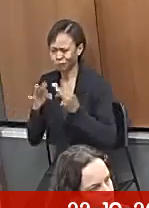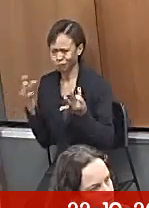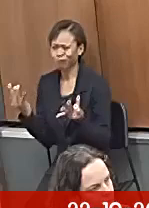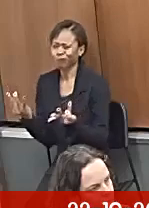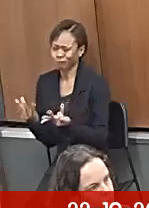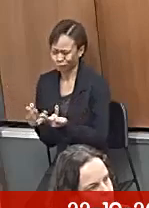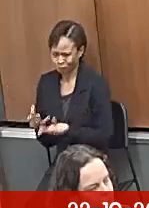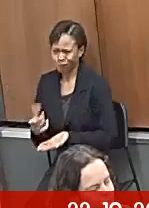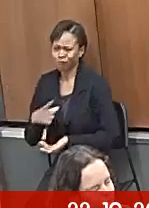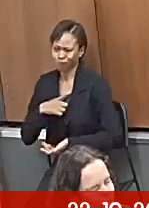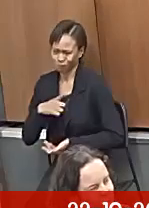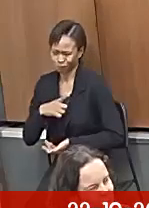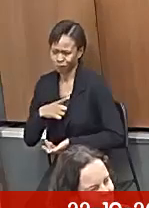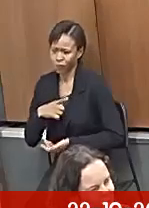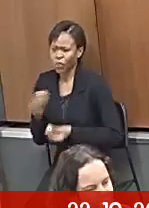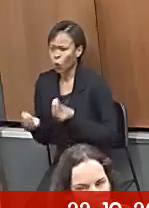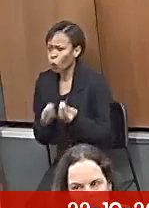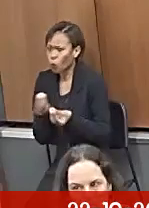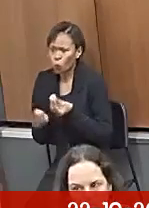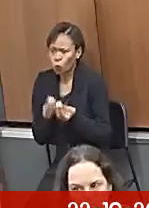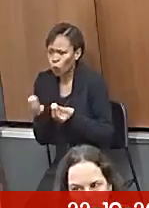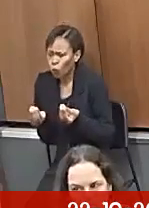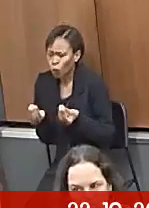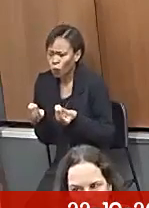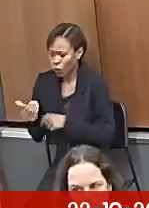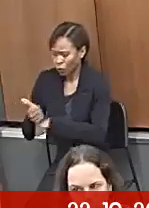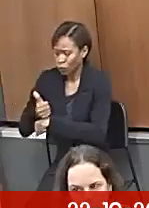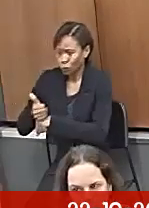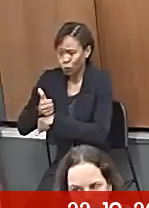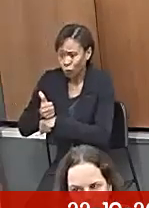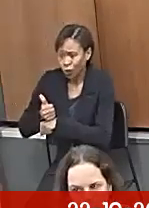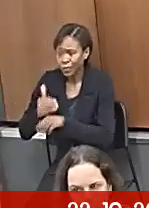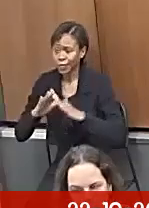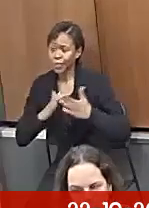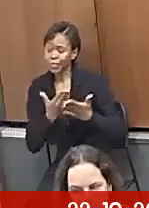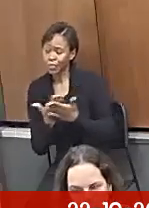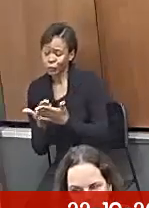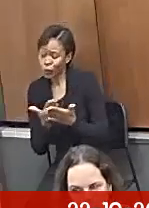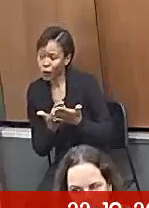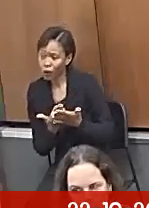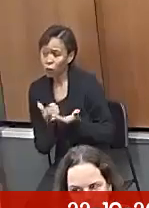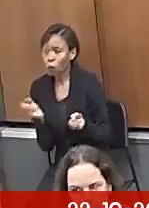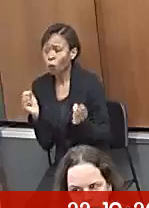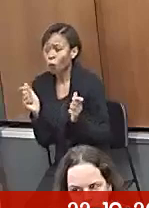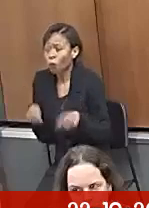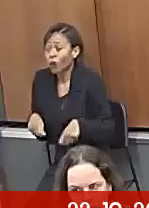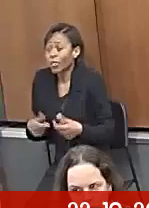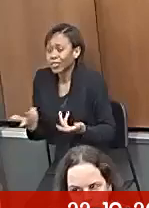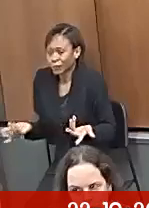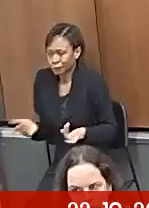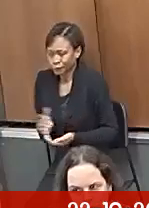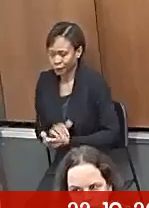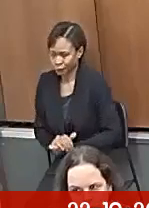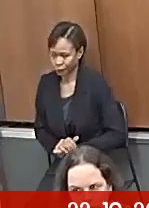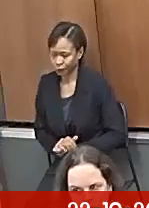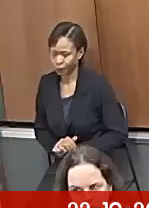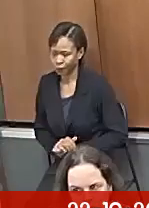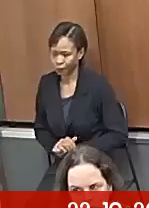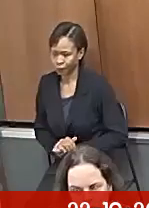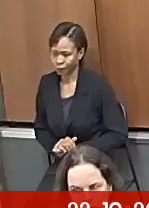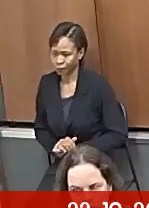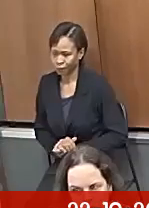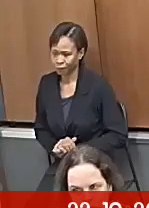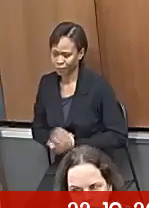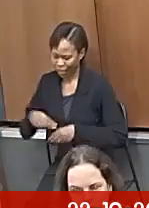famílias e quais caminhos os profissionais e instituições da área podem seguir. As brincadeiras